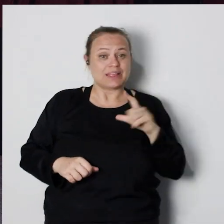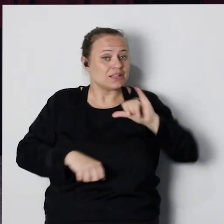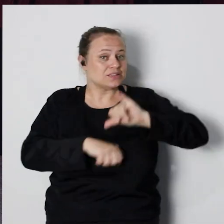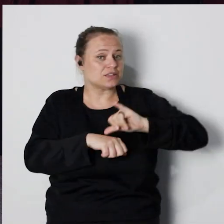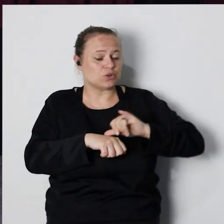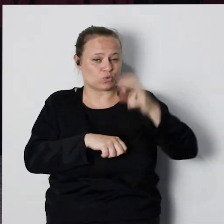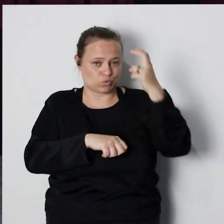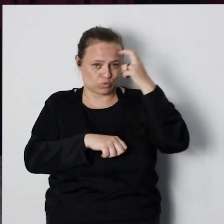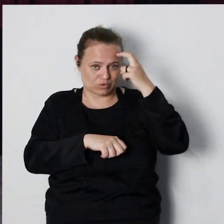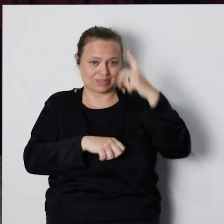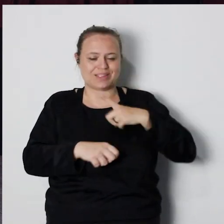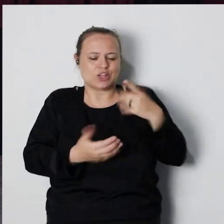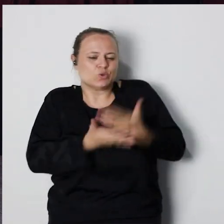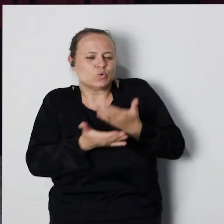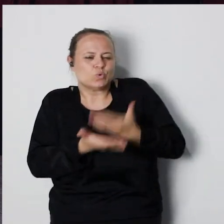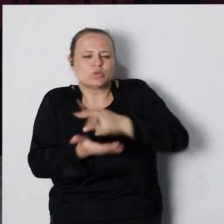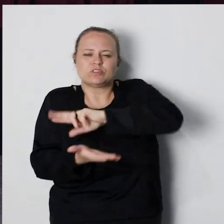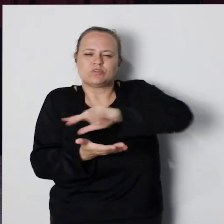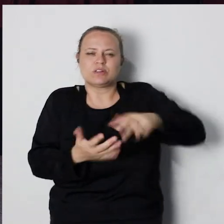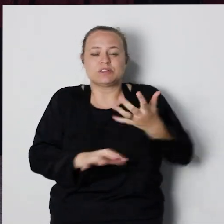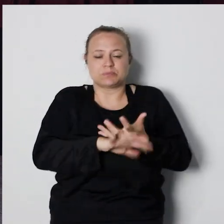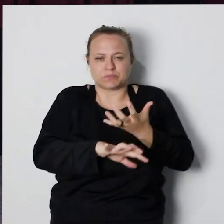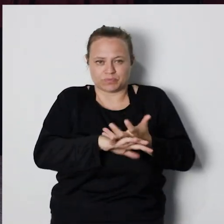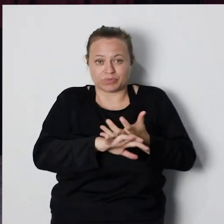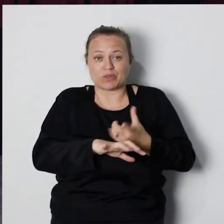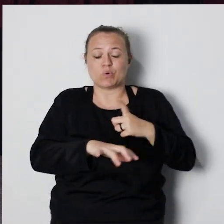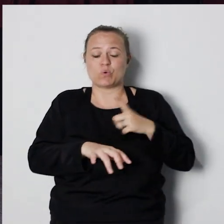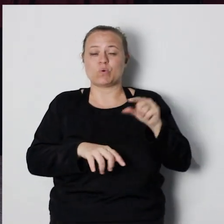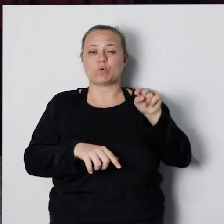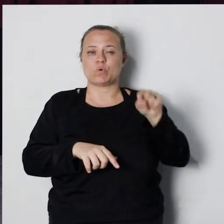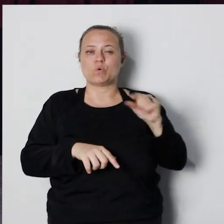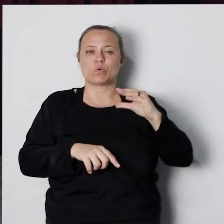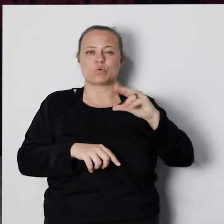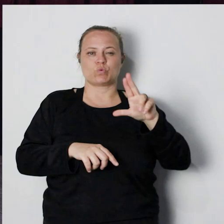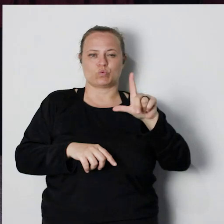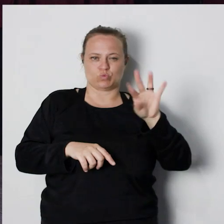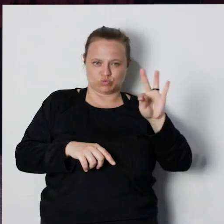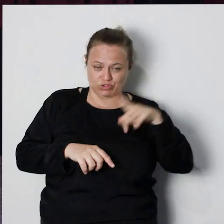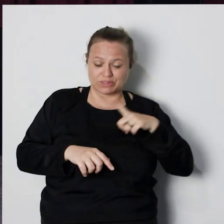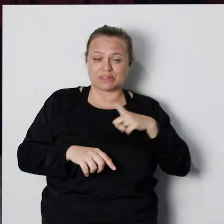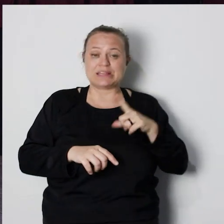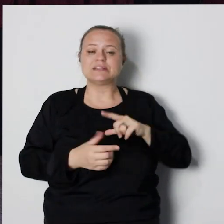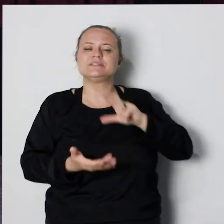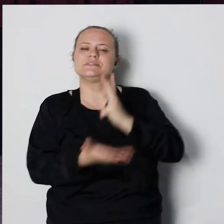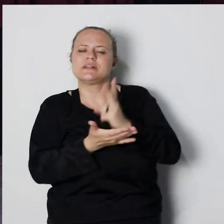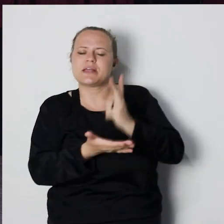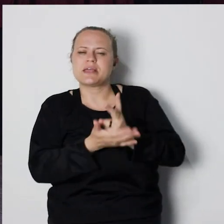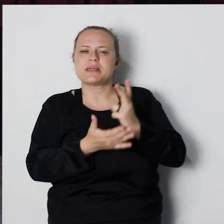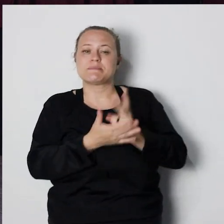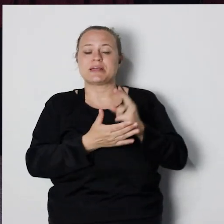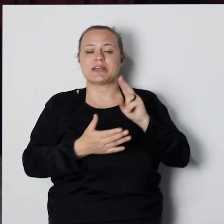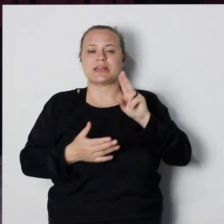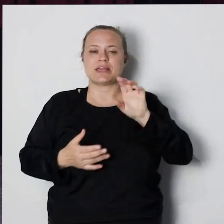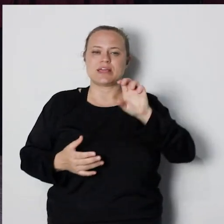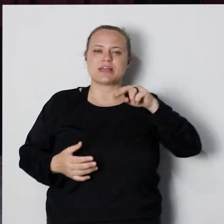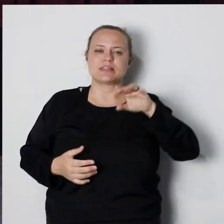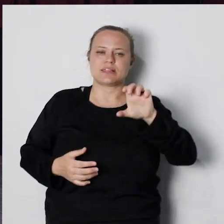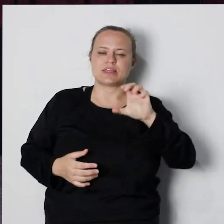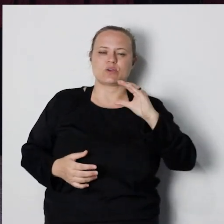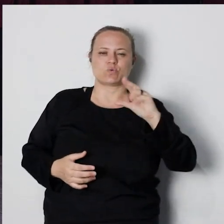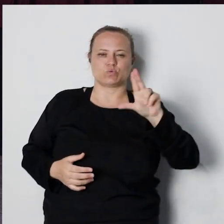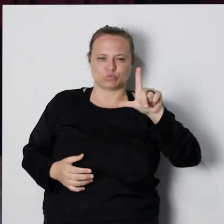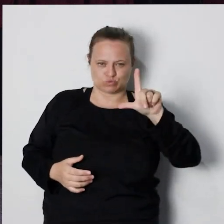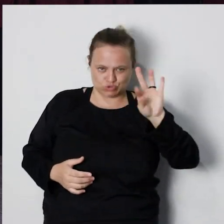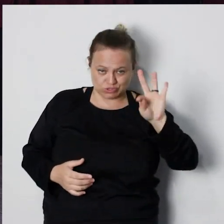de saúde, a UFBA tem um centro de cultura, de estudos multidisciplinares de cultura. O